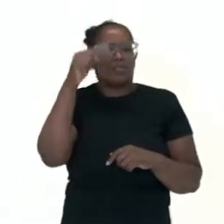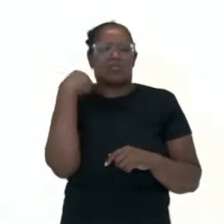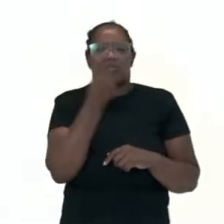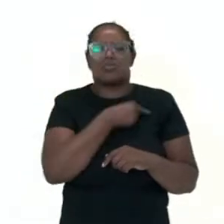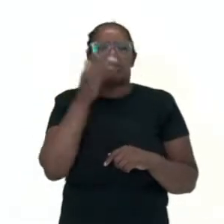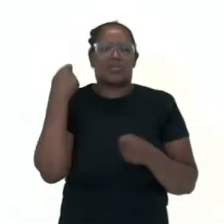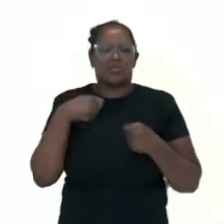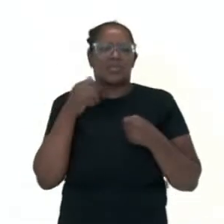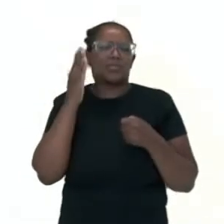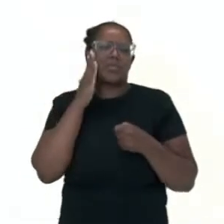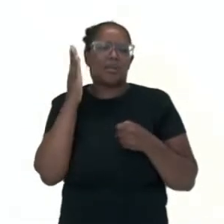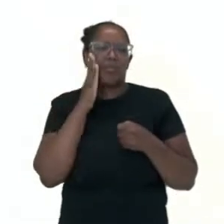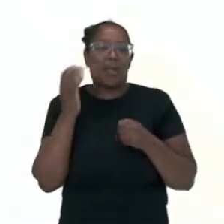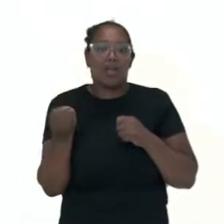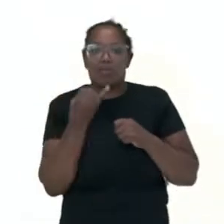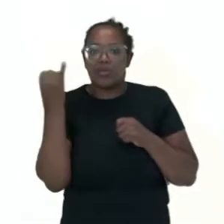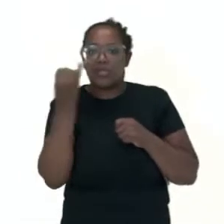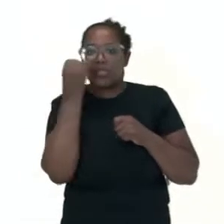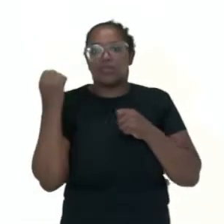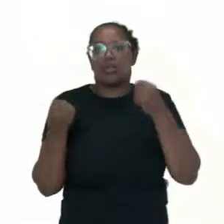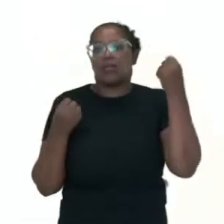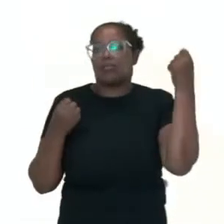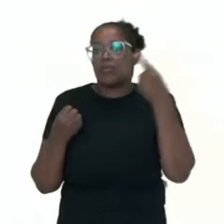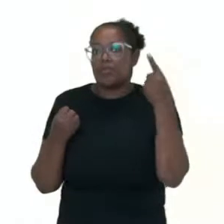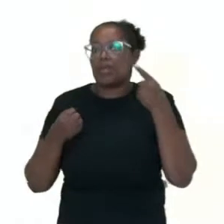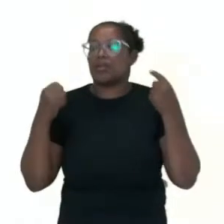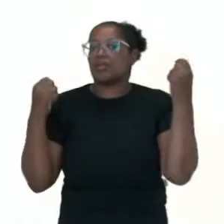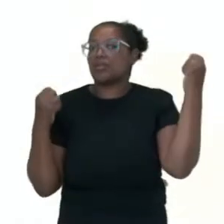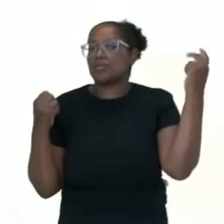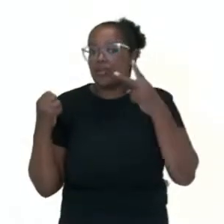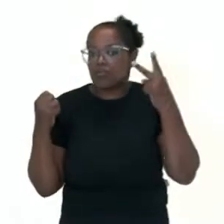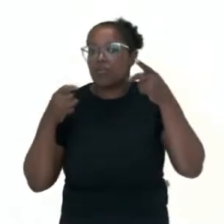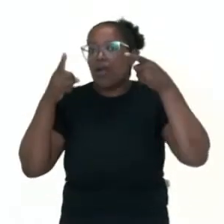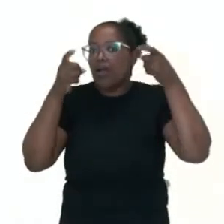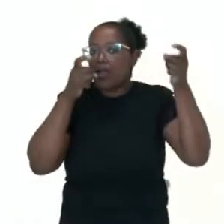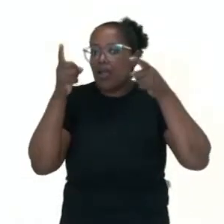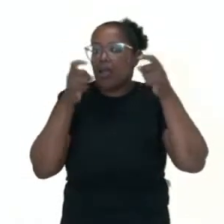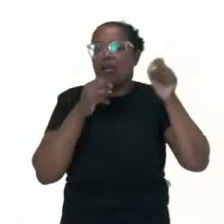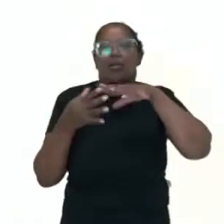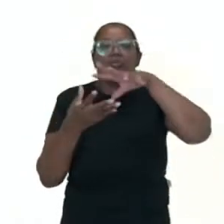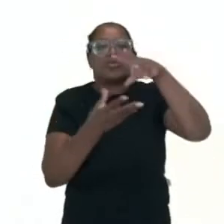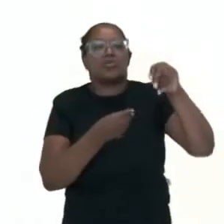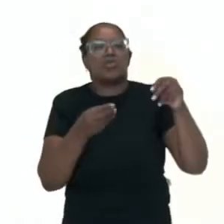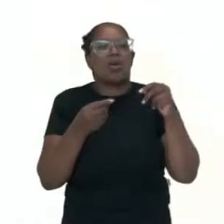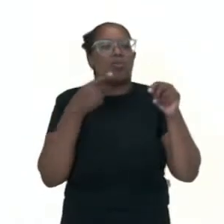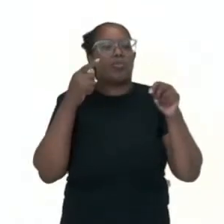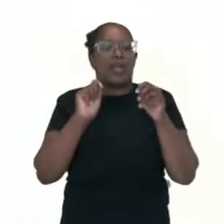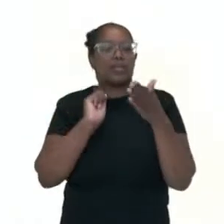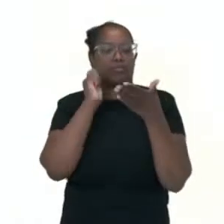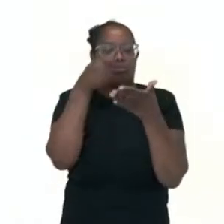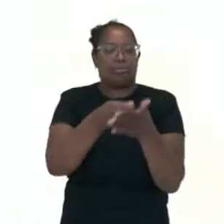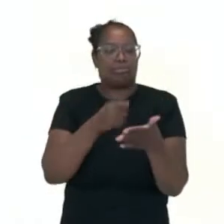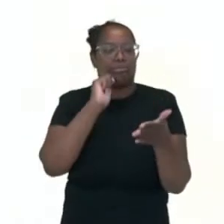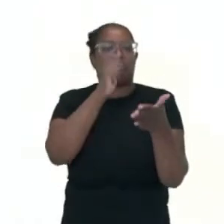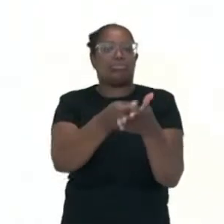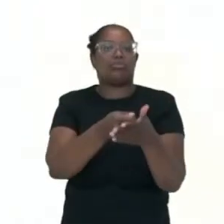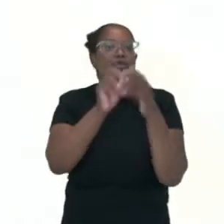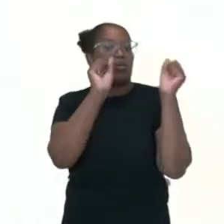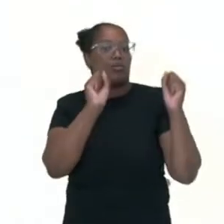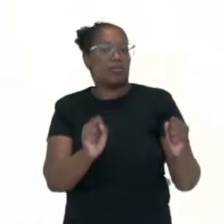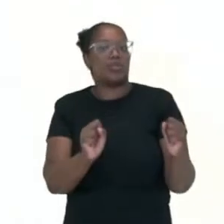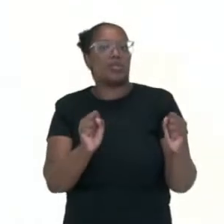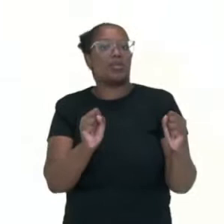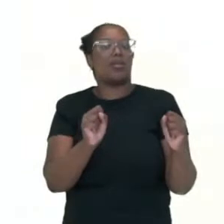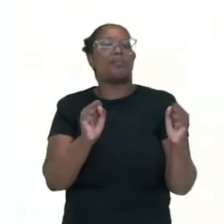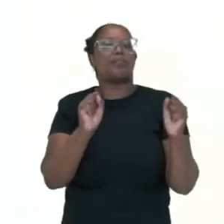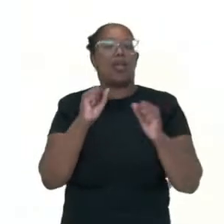Guerra Mundial nesse contexto onde várias potências disputavam o poder. Essa disputa de começa a deflagrar